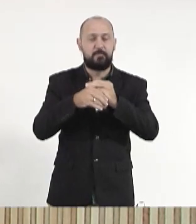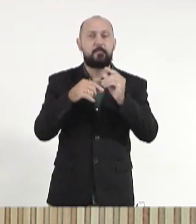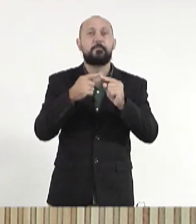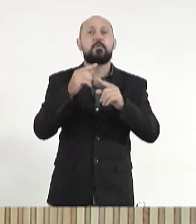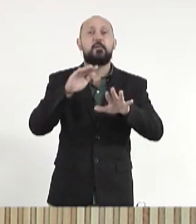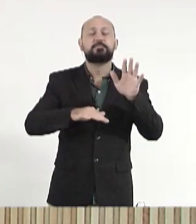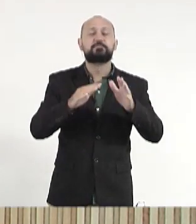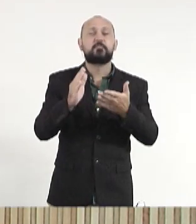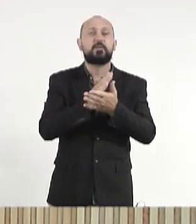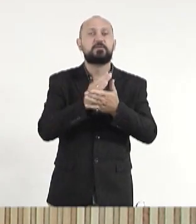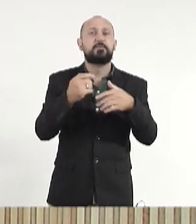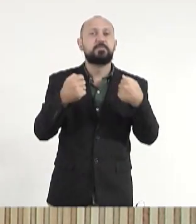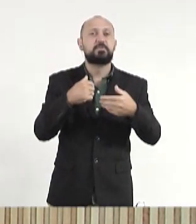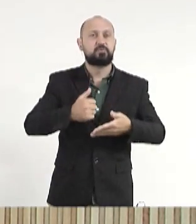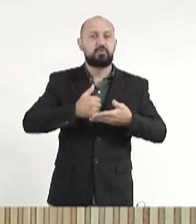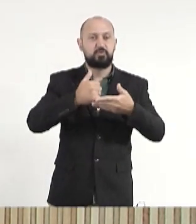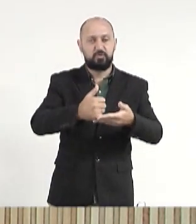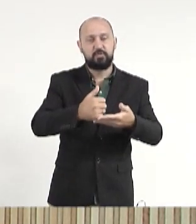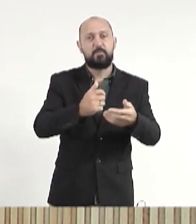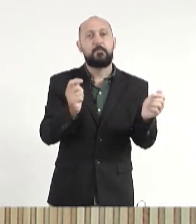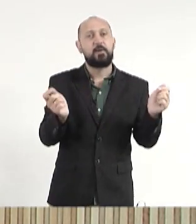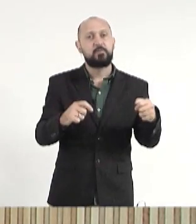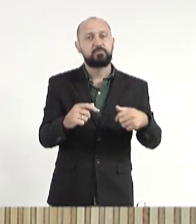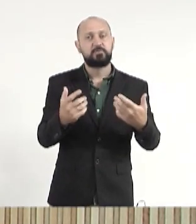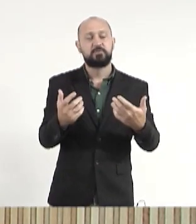porque às vezes muita gente depende de ajuda para